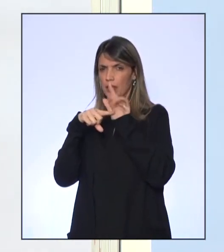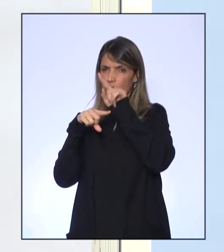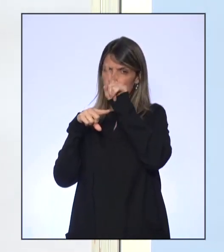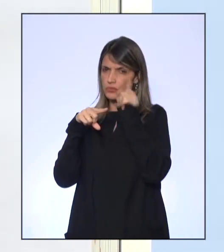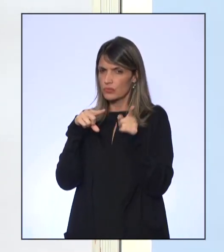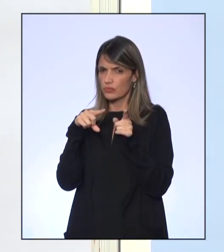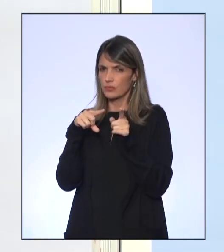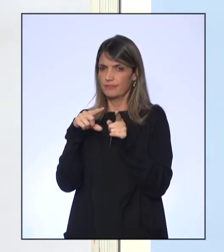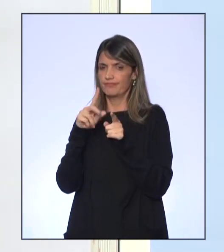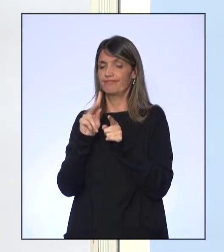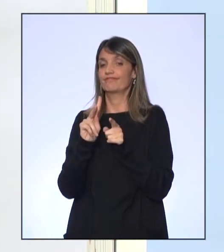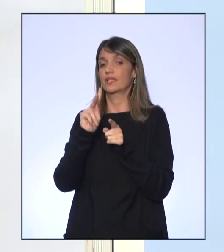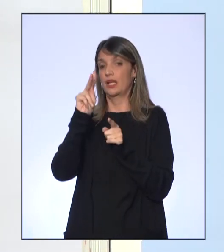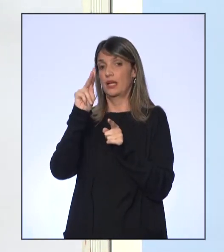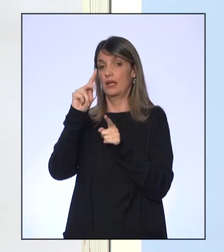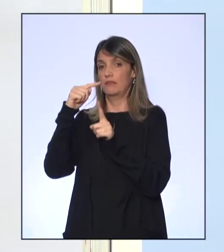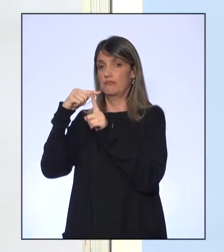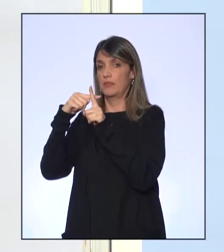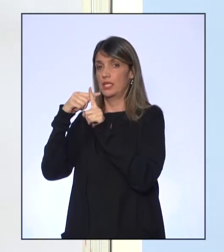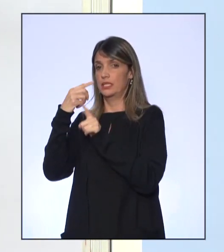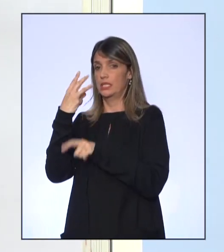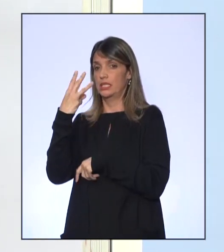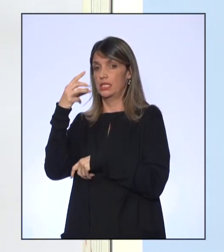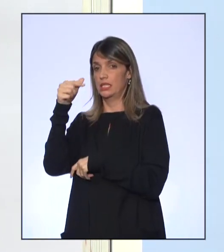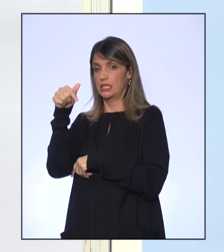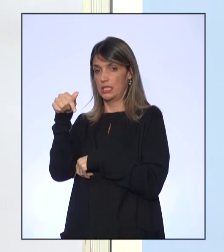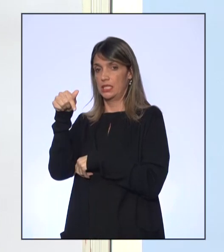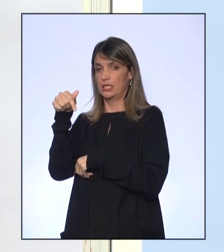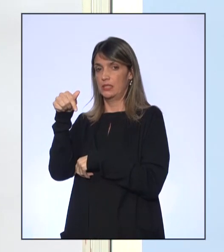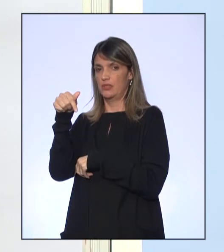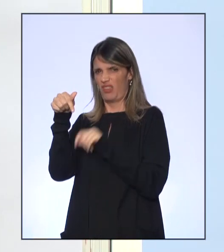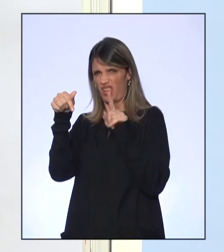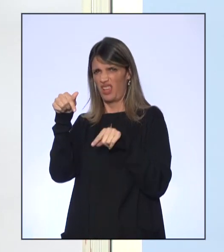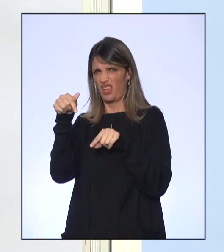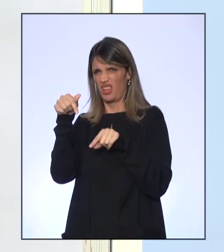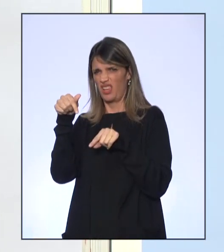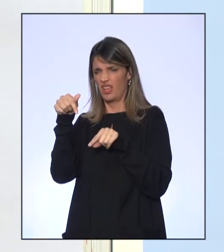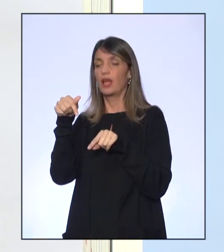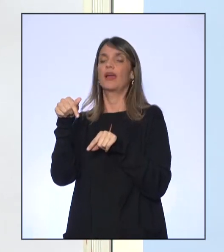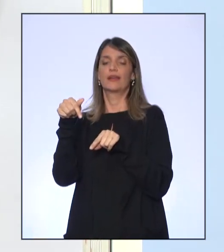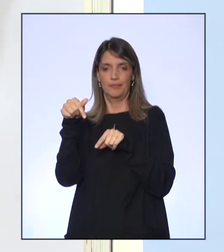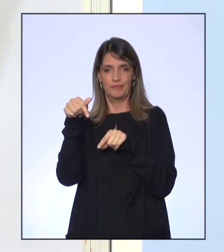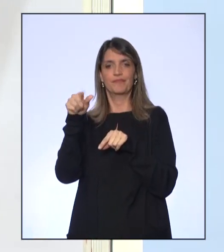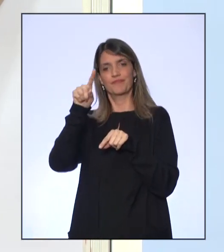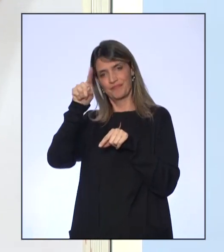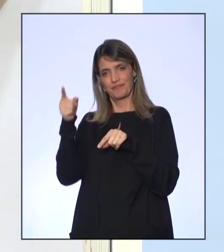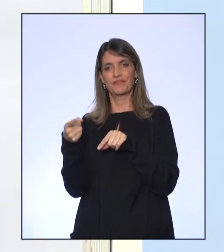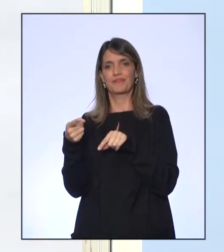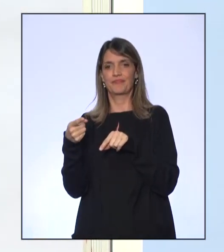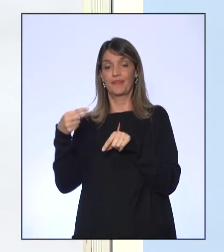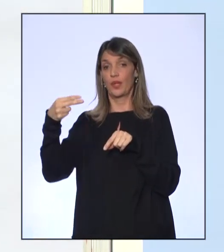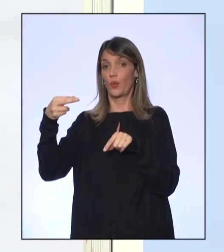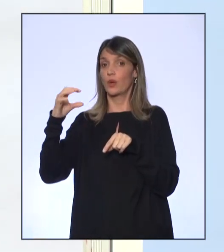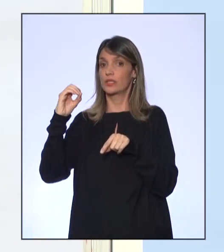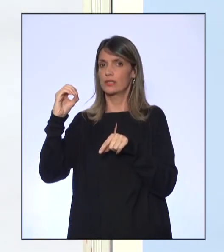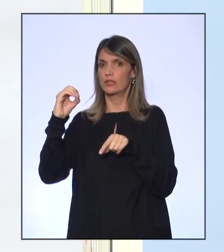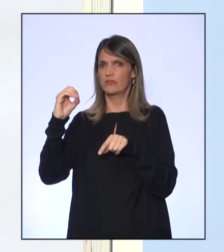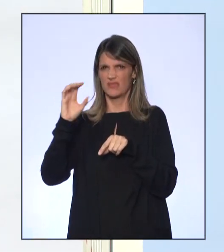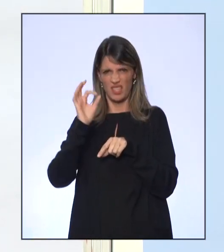K mais 37, não era isso? Mais 37, não era isso? Estou